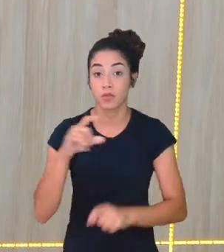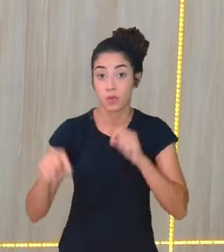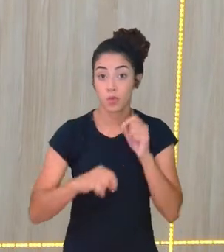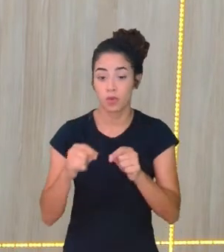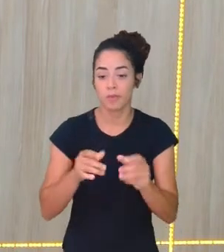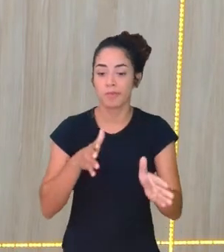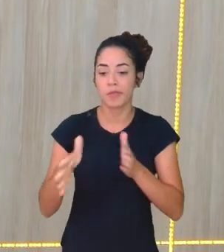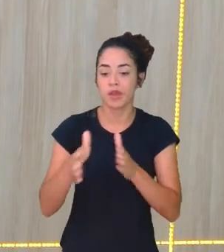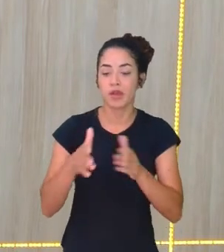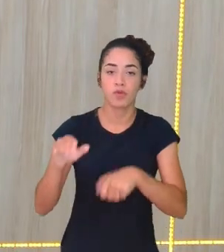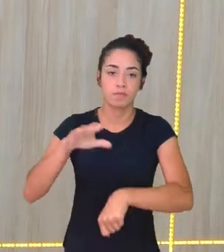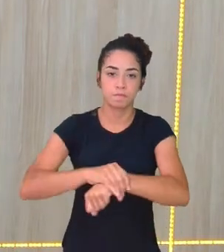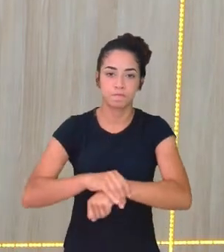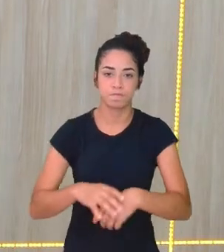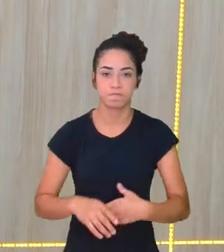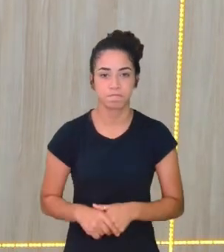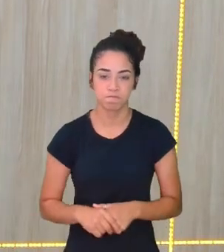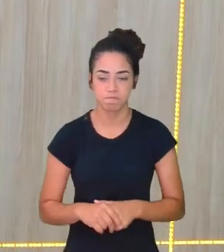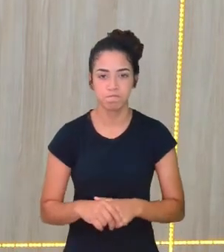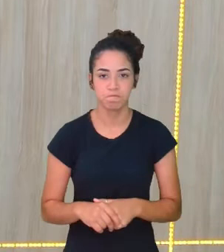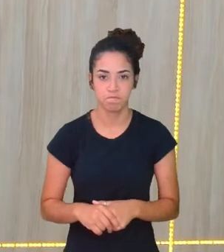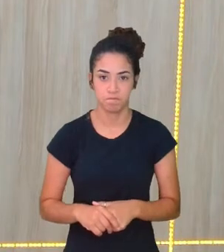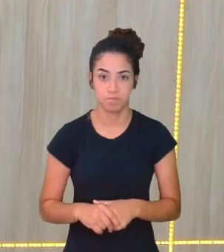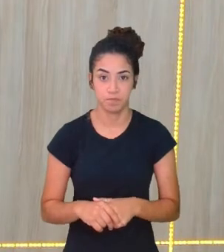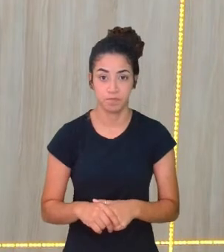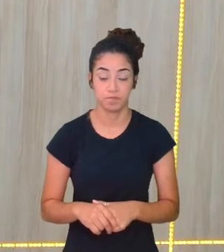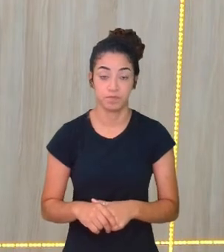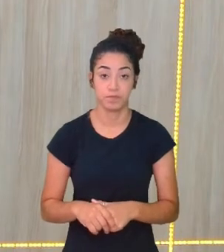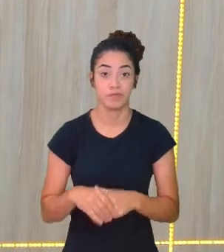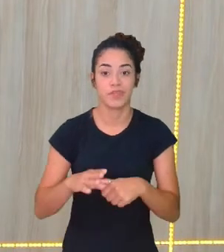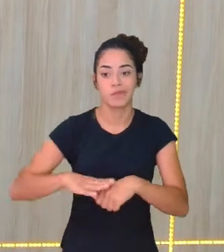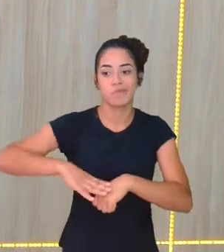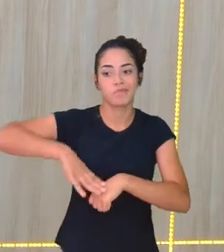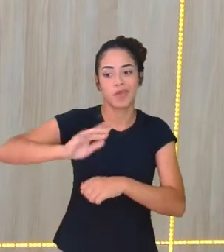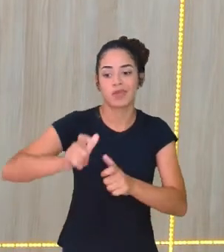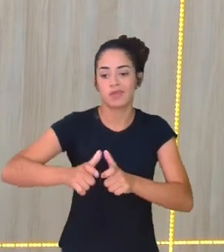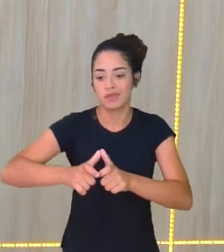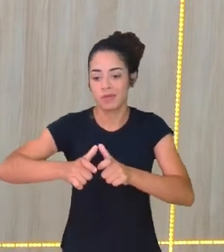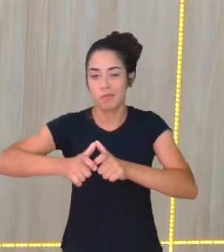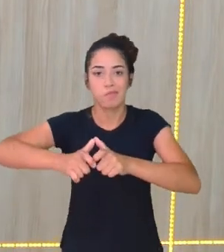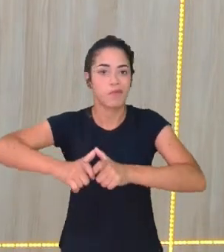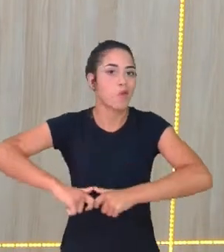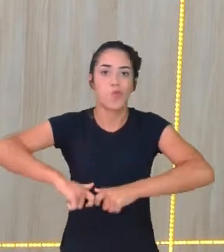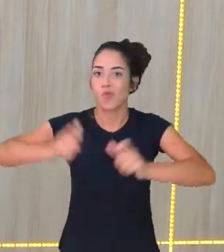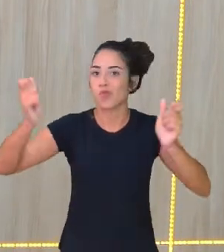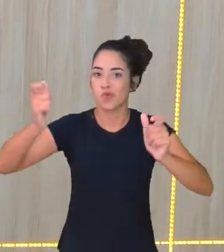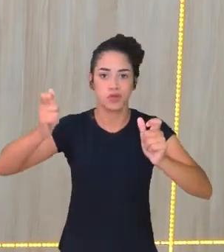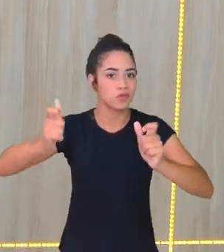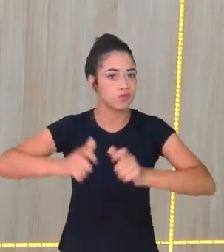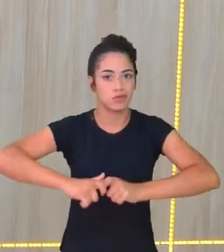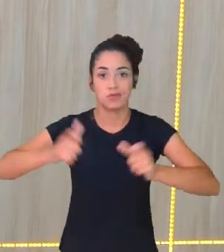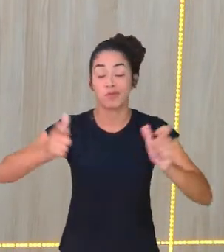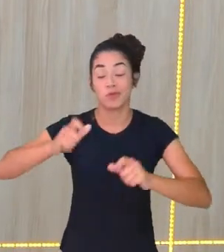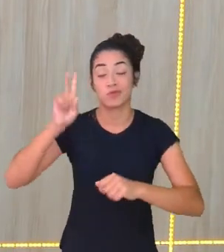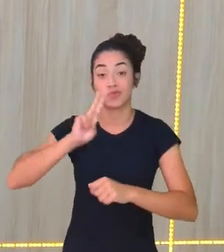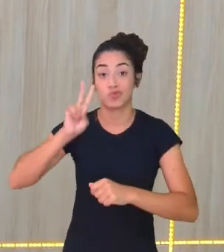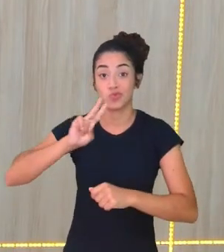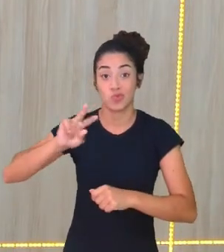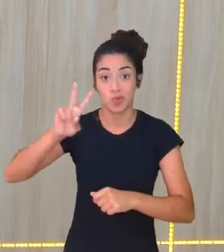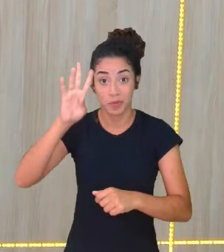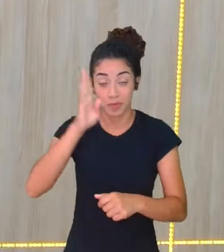de período colonial Então veja mais da metade da história do Brasil